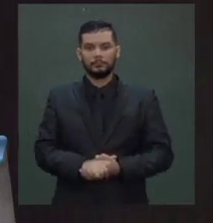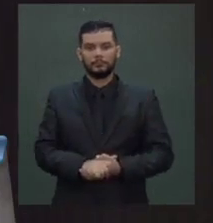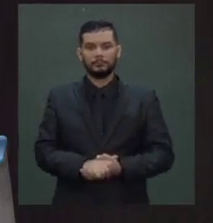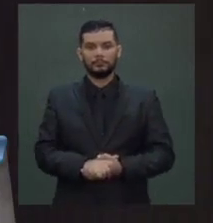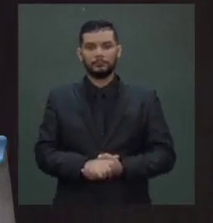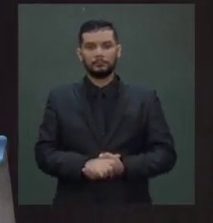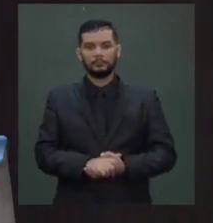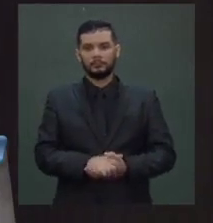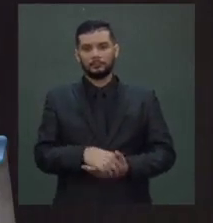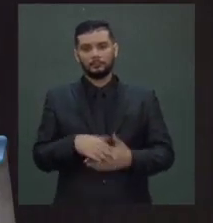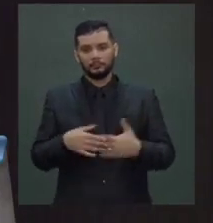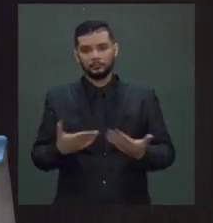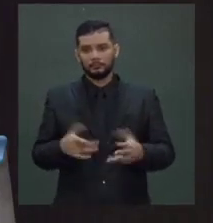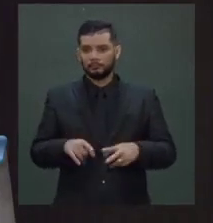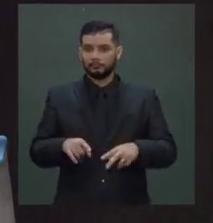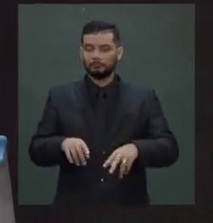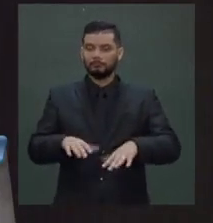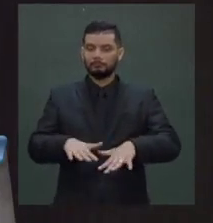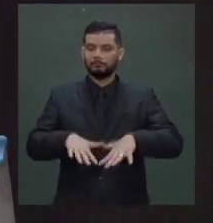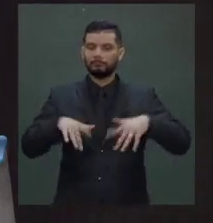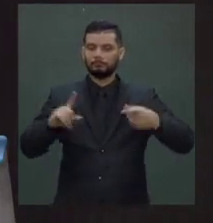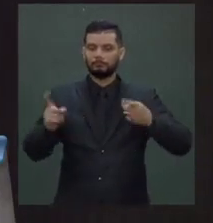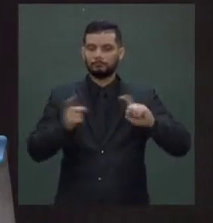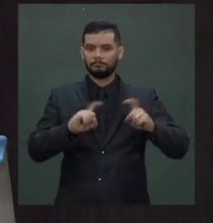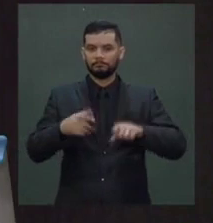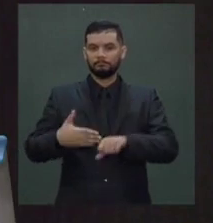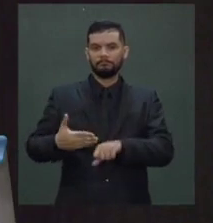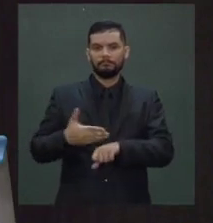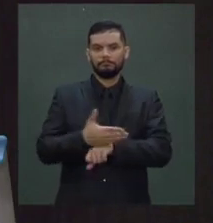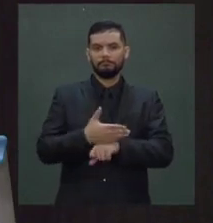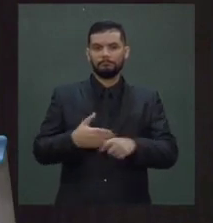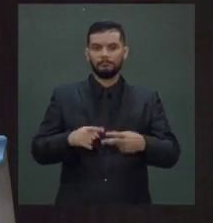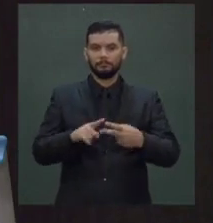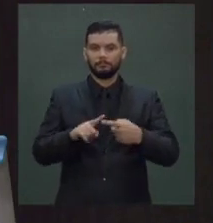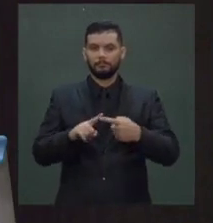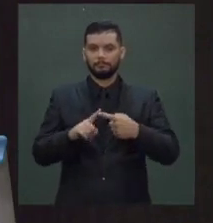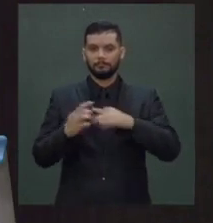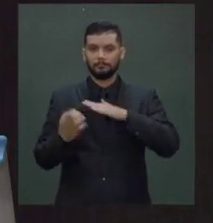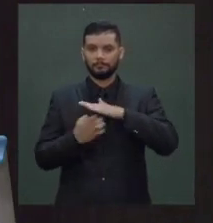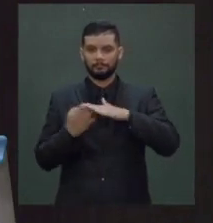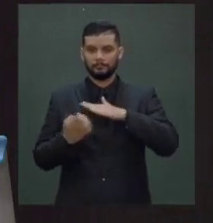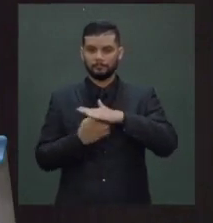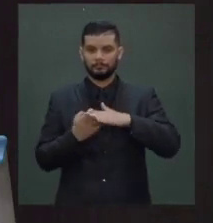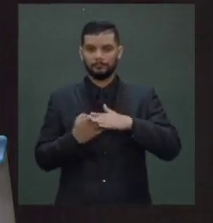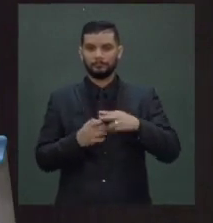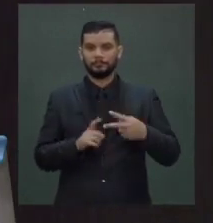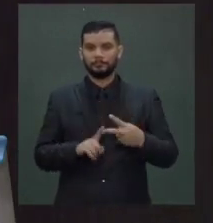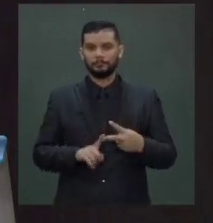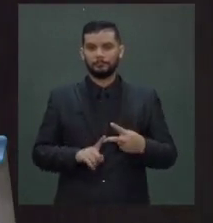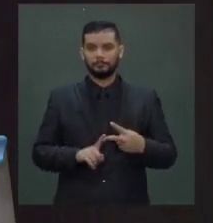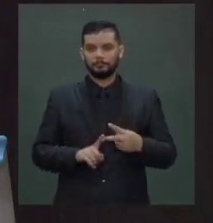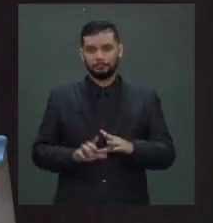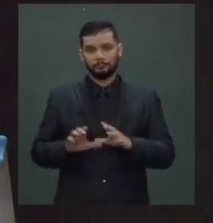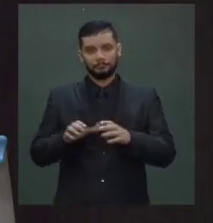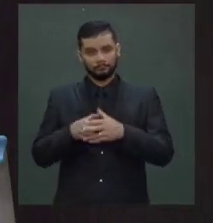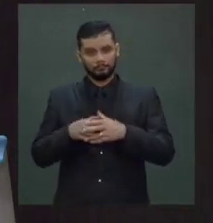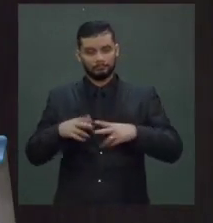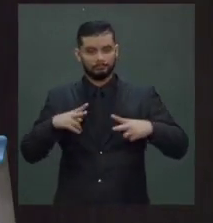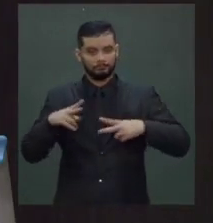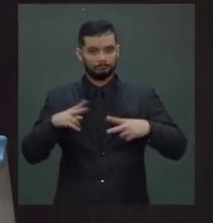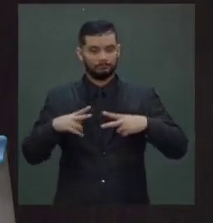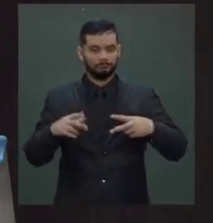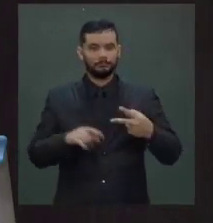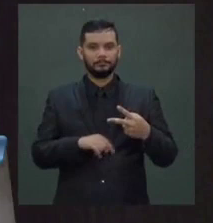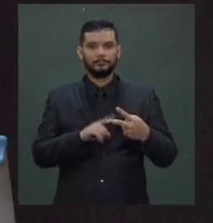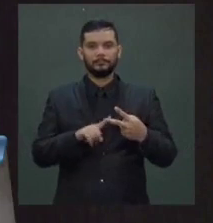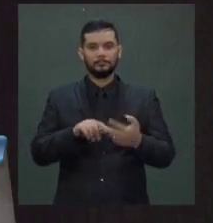A essa audiência pública compareceram o empreendedor, ou seja, o setor privado,